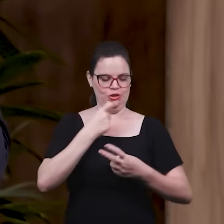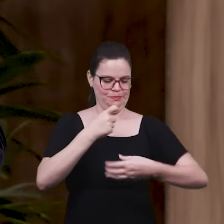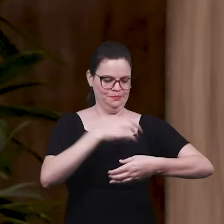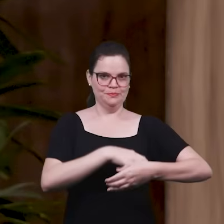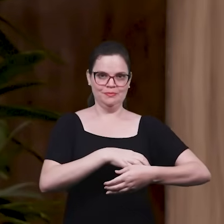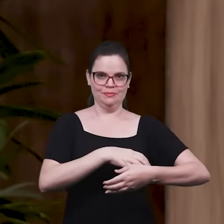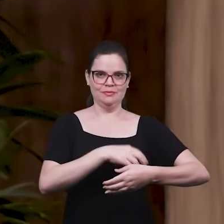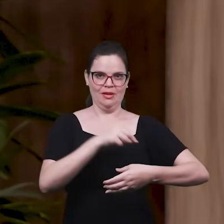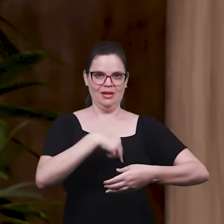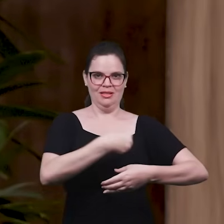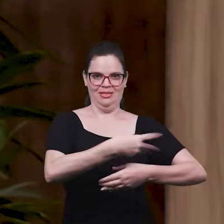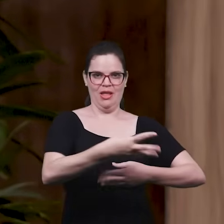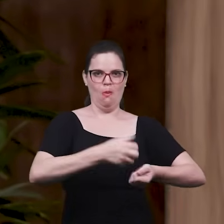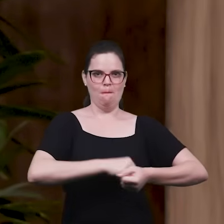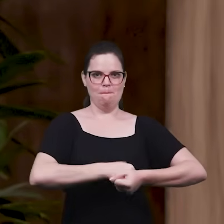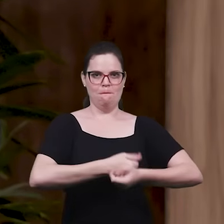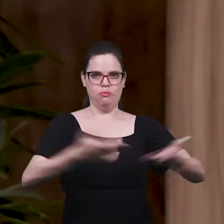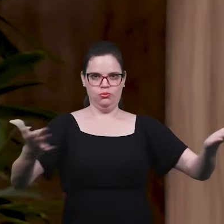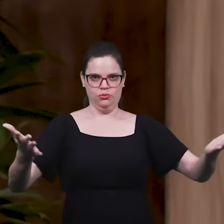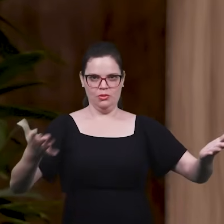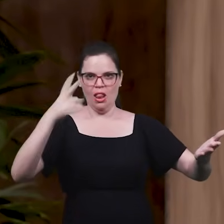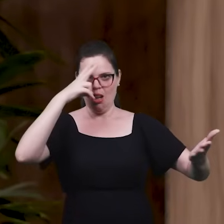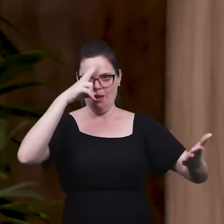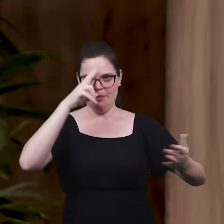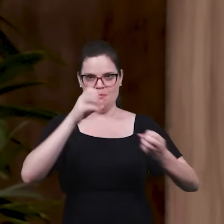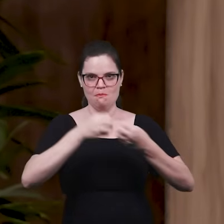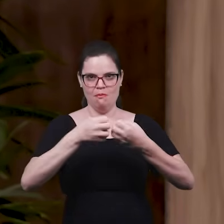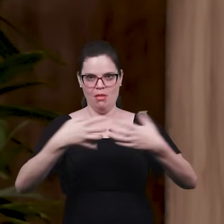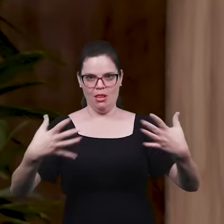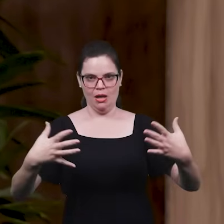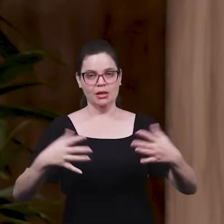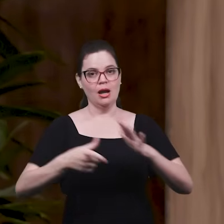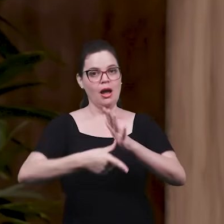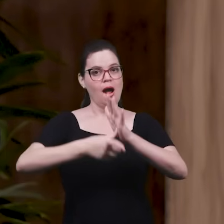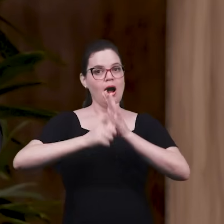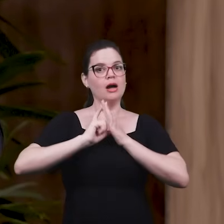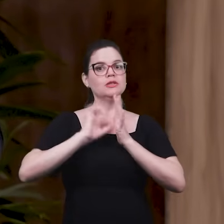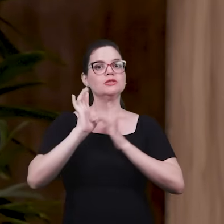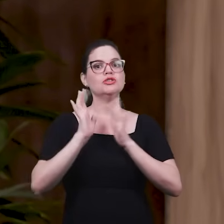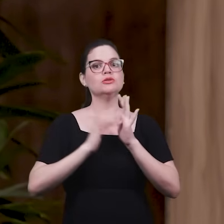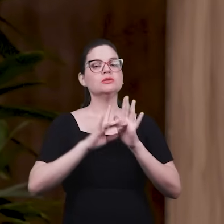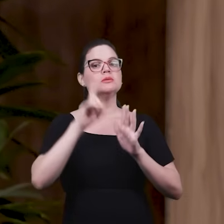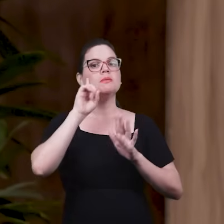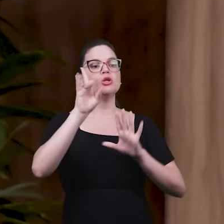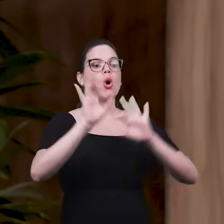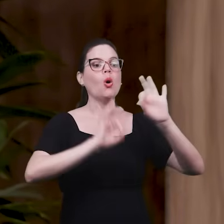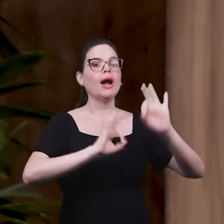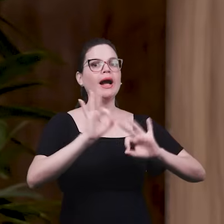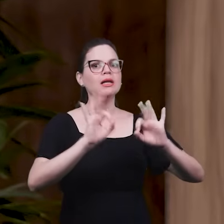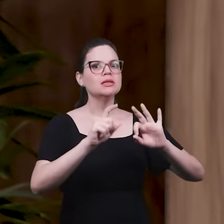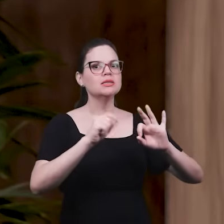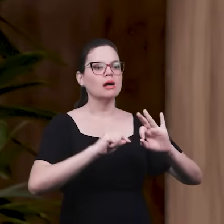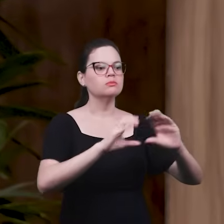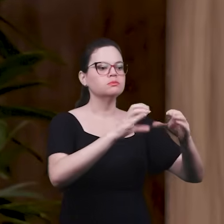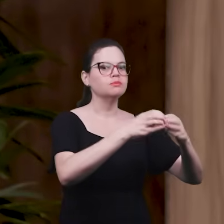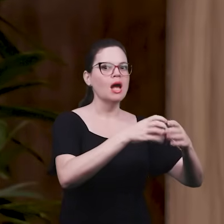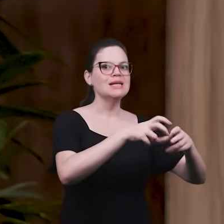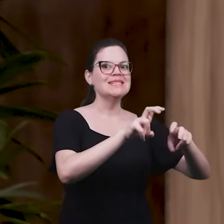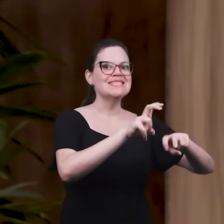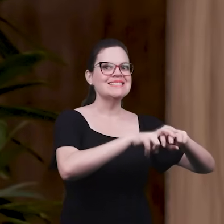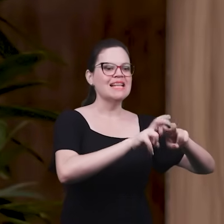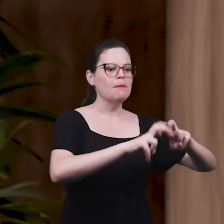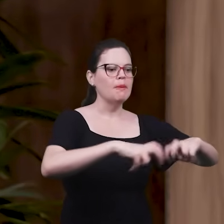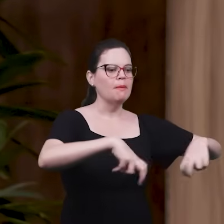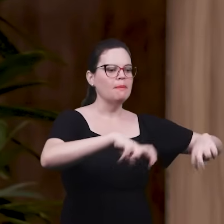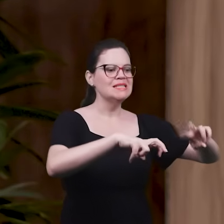de 50 e 100. Ou seja, eles dividiram aquela grande multidão em 50 e 100 para que todos pudessem ser